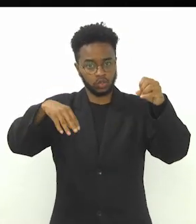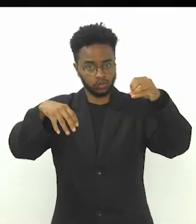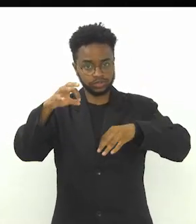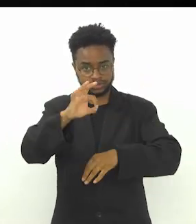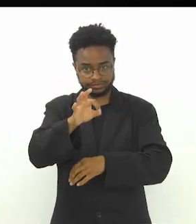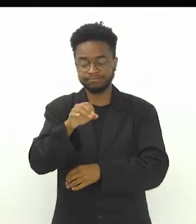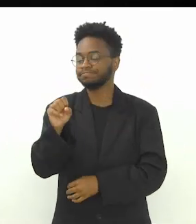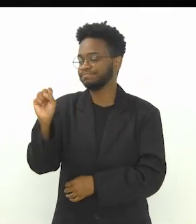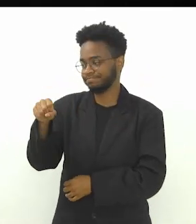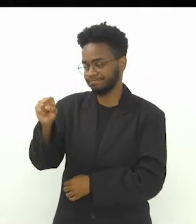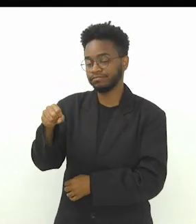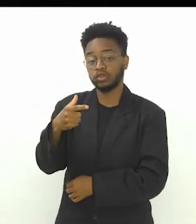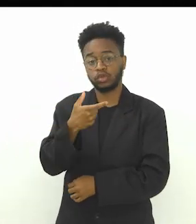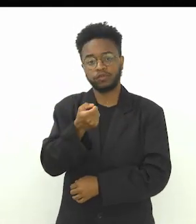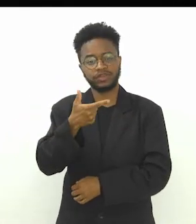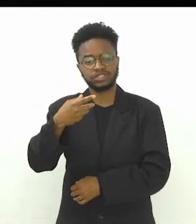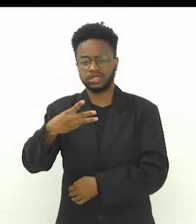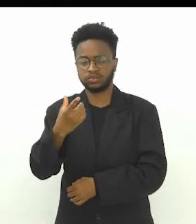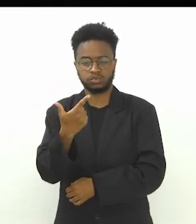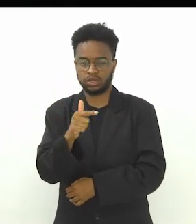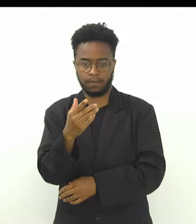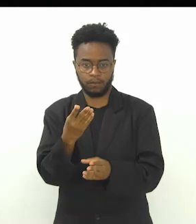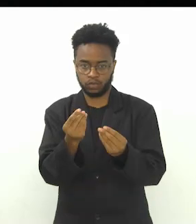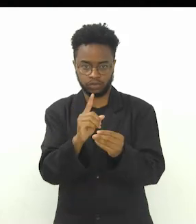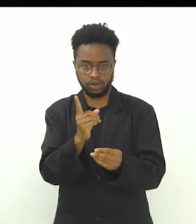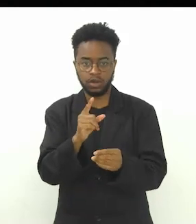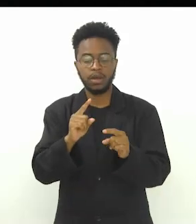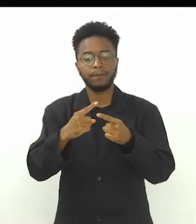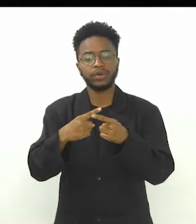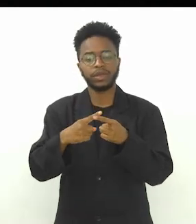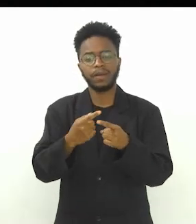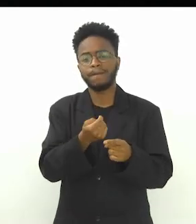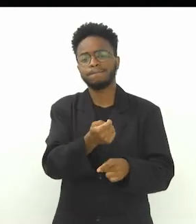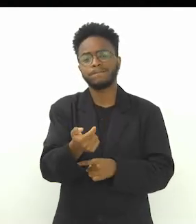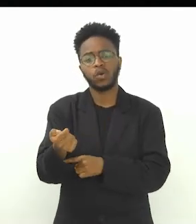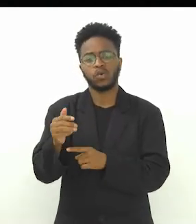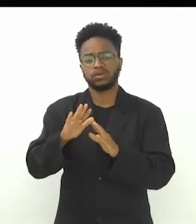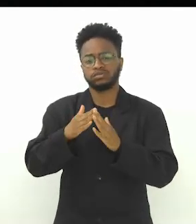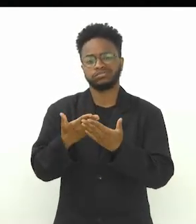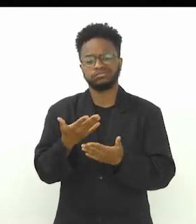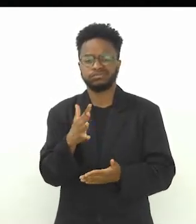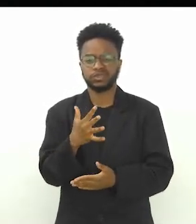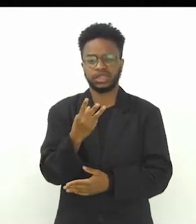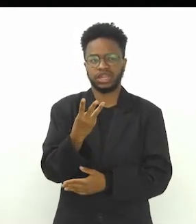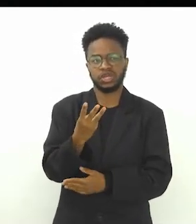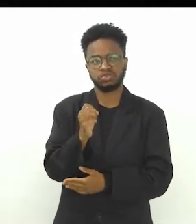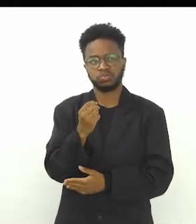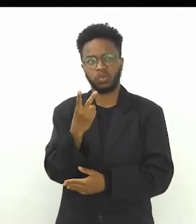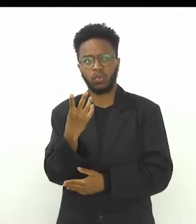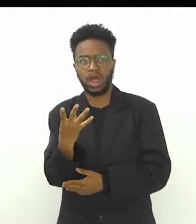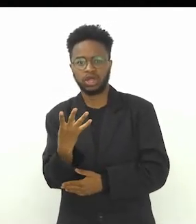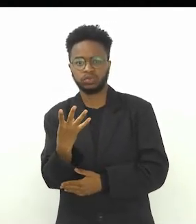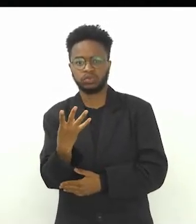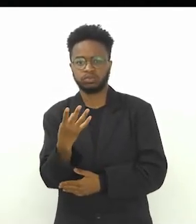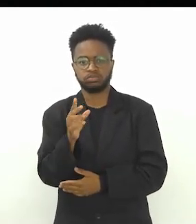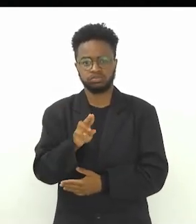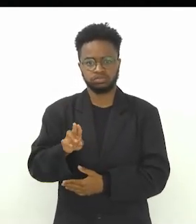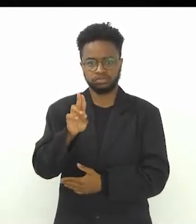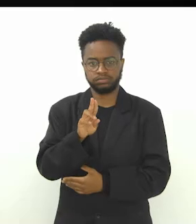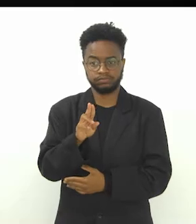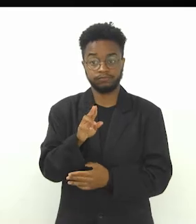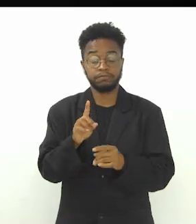Sim. 23 nem tanto, Sim. porque poucas escolas, eu acho que umas 3 ou 4 usaram, eu participei eu delas. Eu